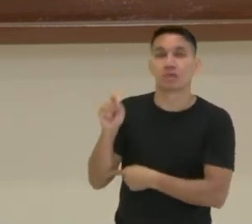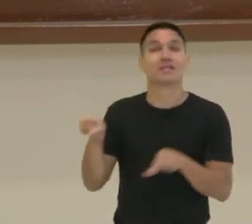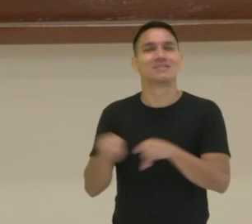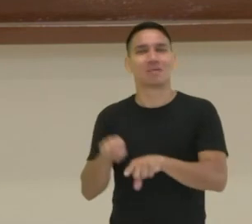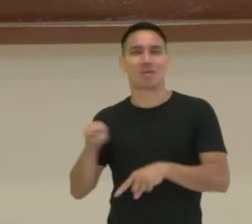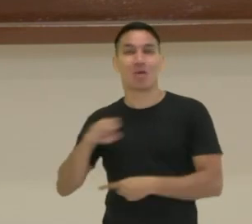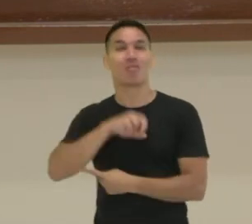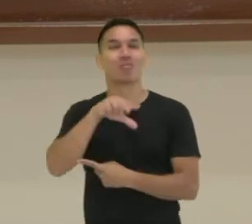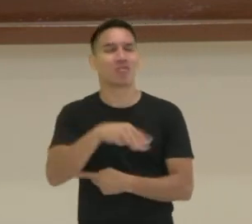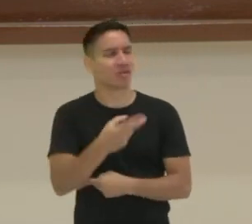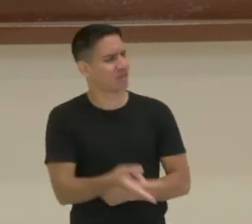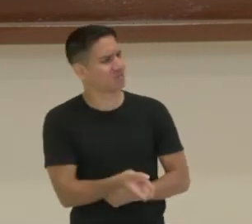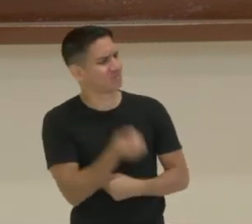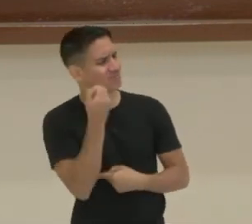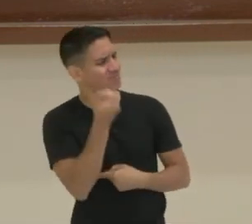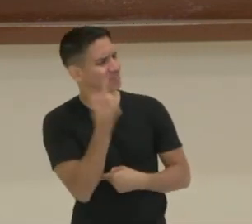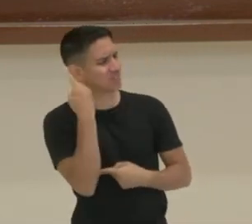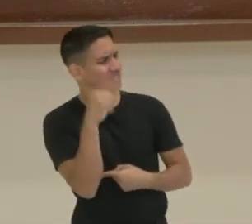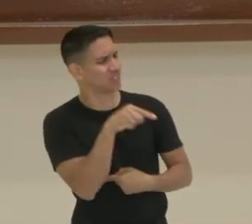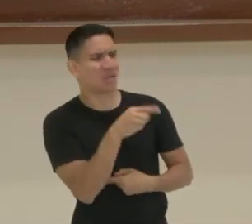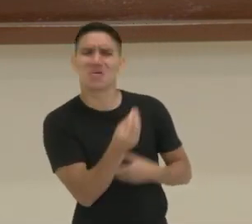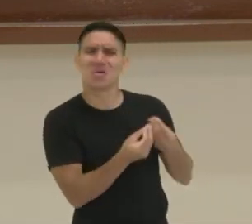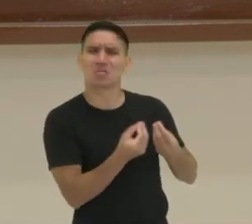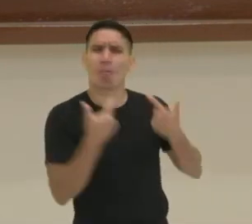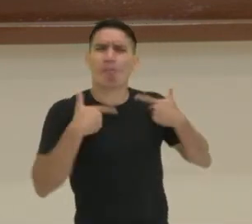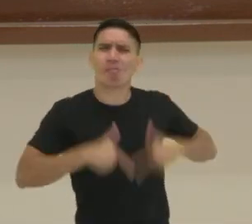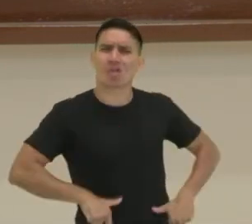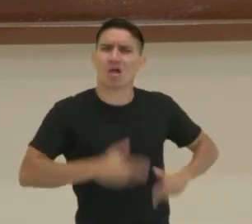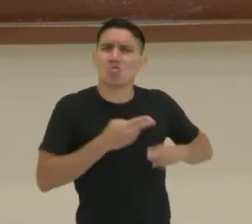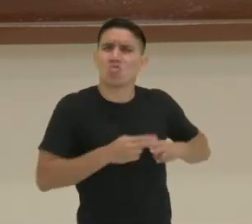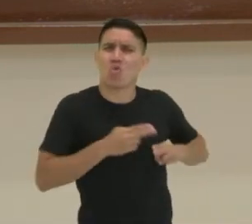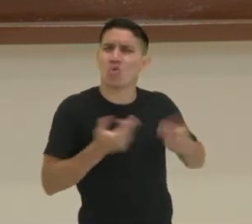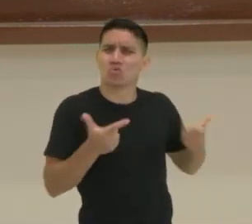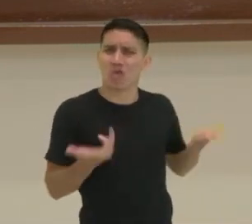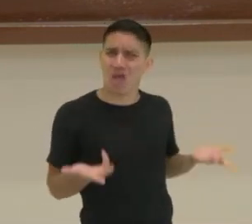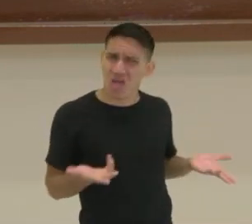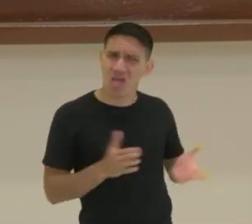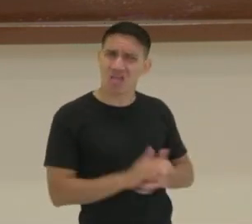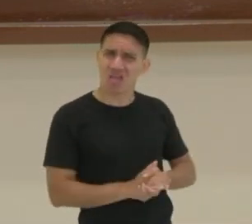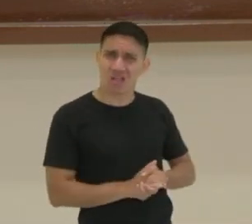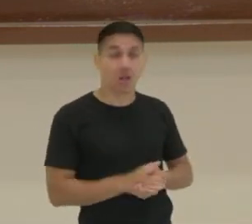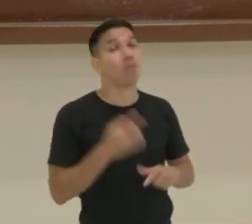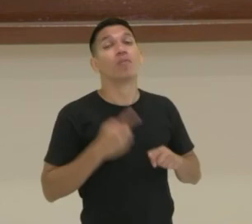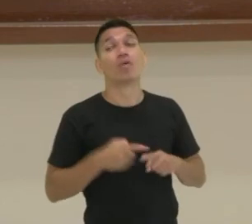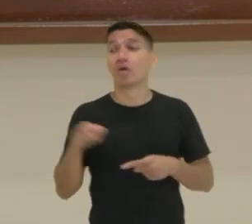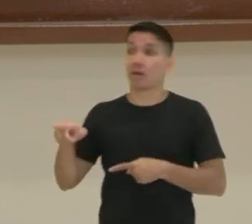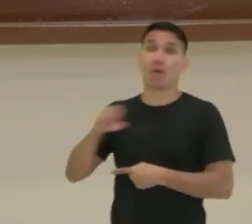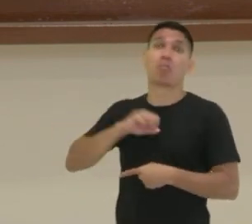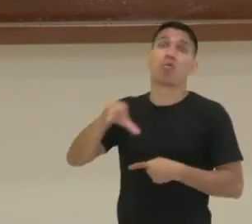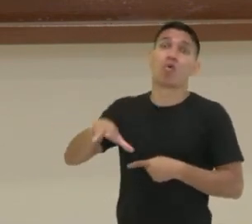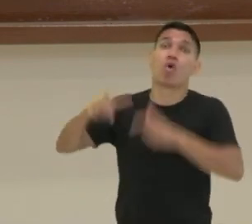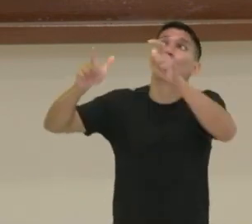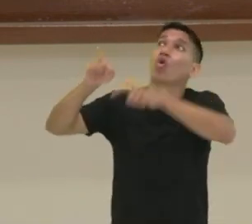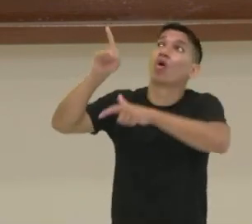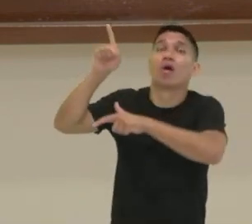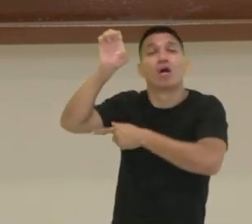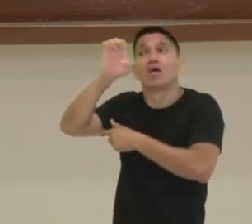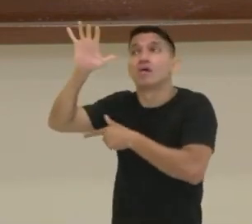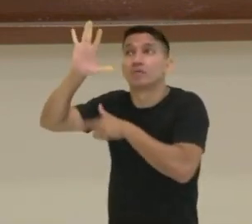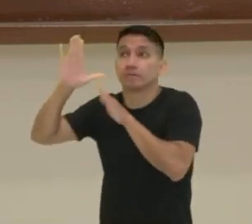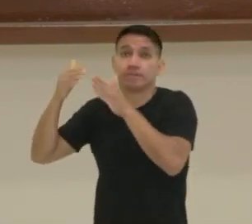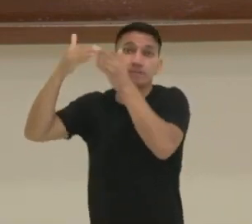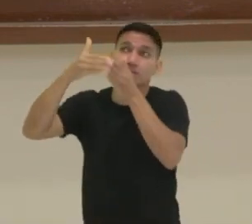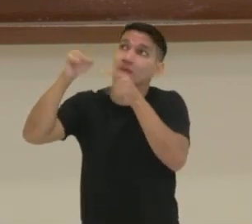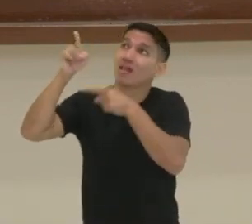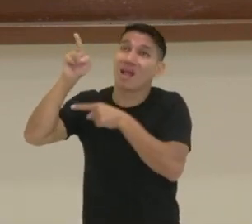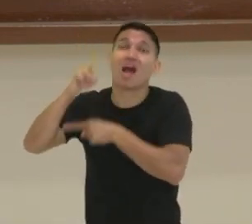estranhavam a maneira como eles não se vestiam, né? Obviamente, por quê? Porque os portugueses vieram de um clima frio, onde as